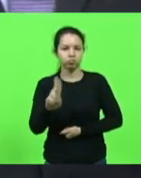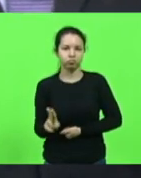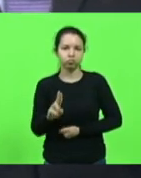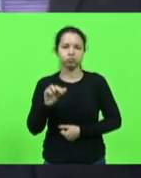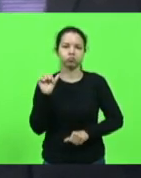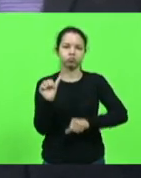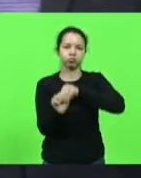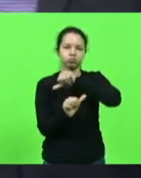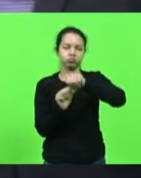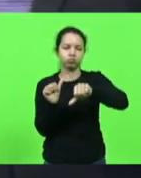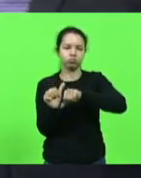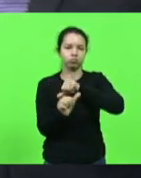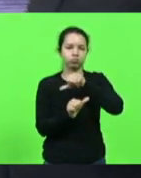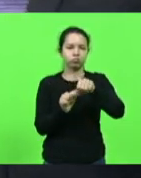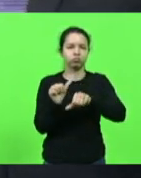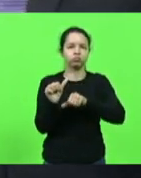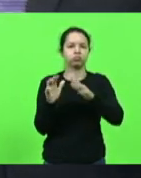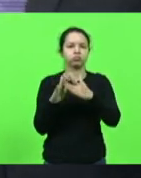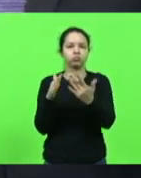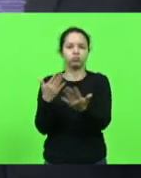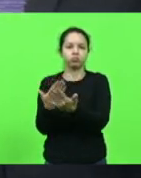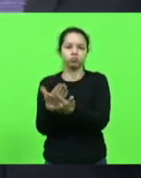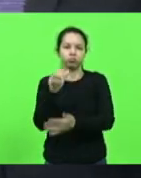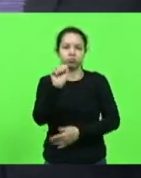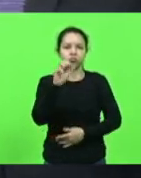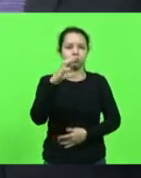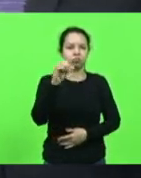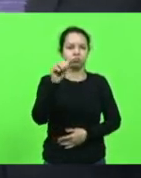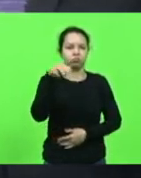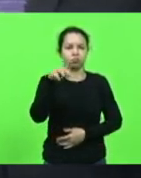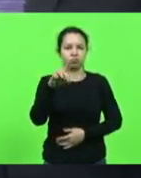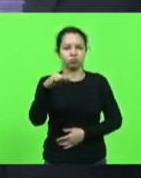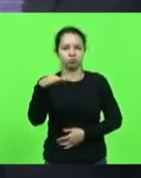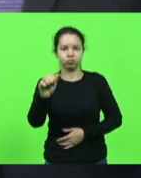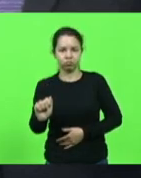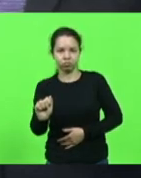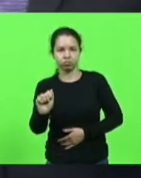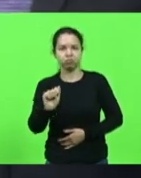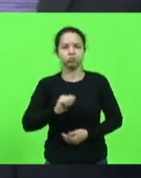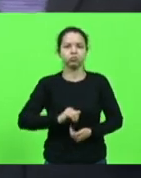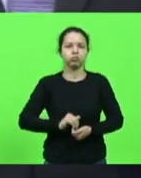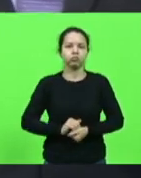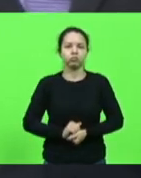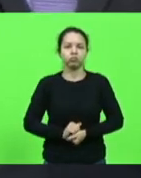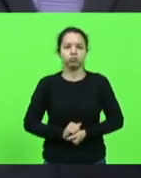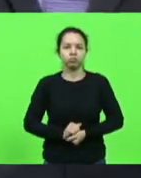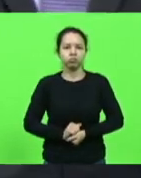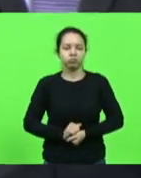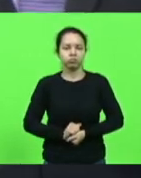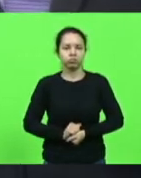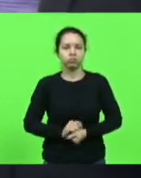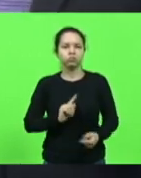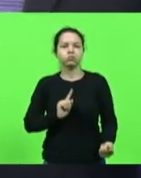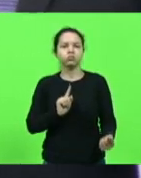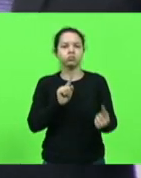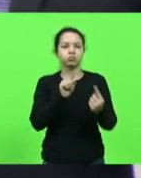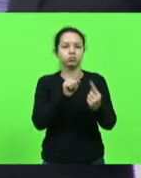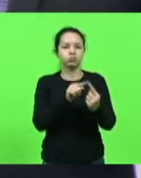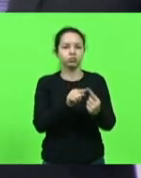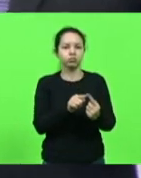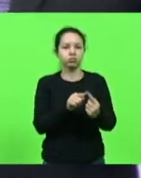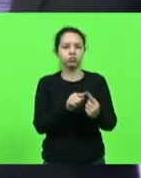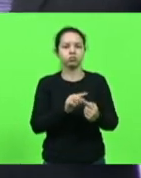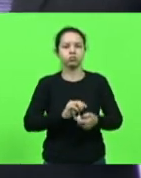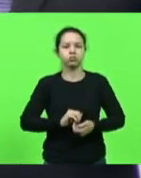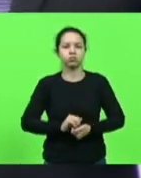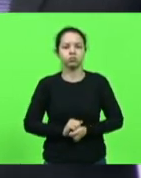mudou para Academia. O objetivo do nosso sodalício, sediado na Casa José Boatê, no